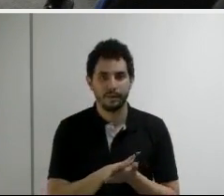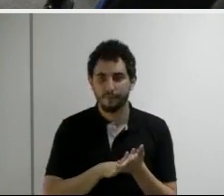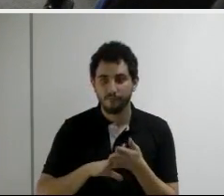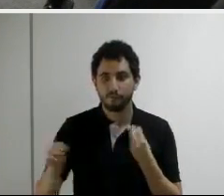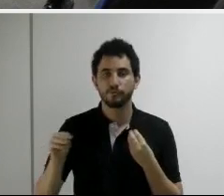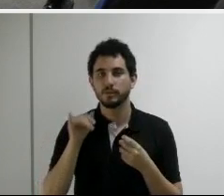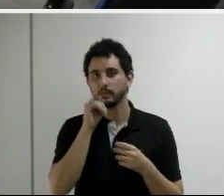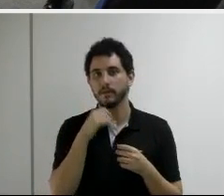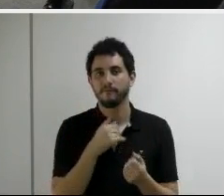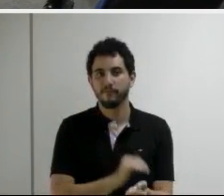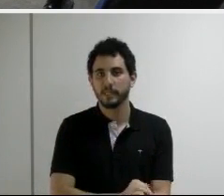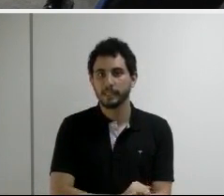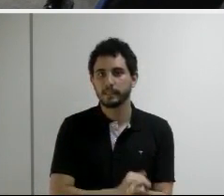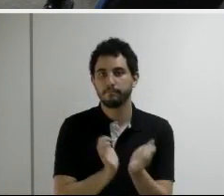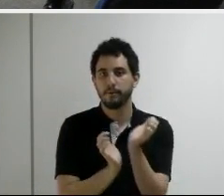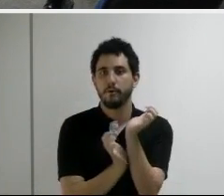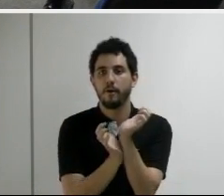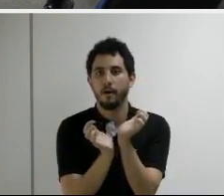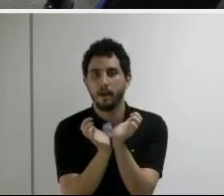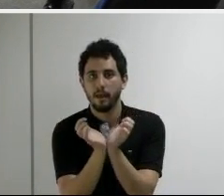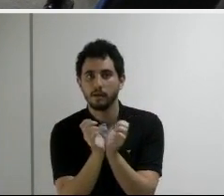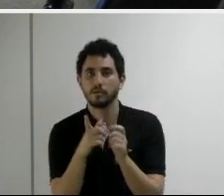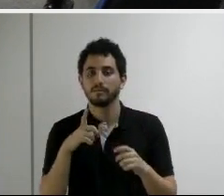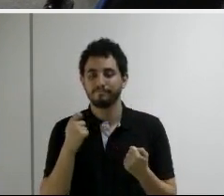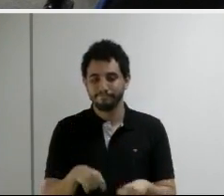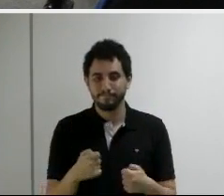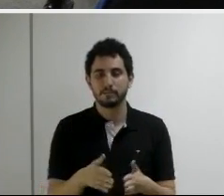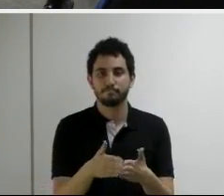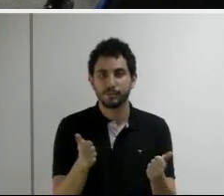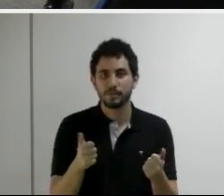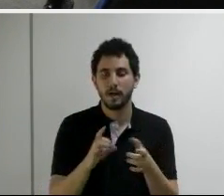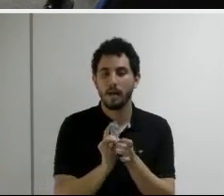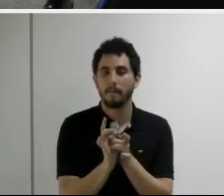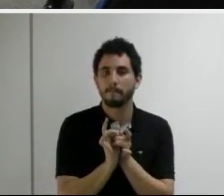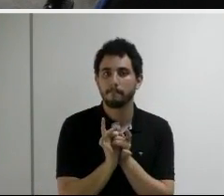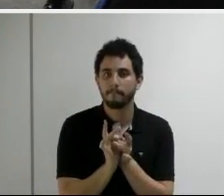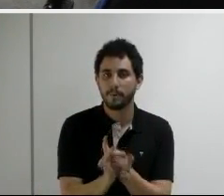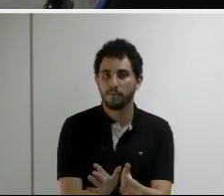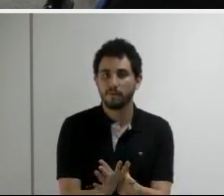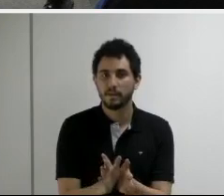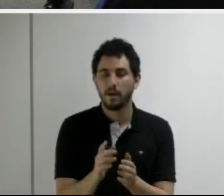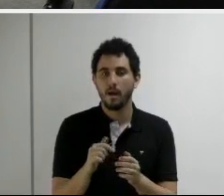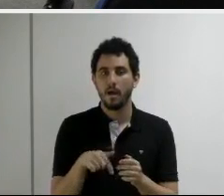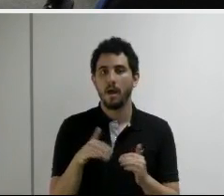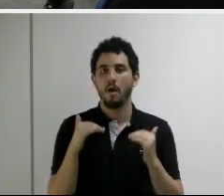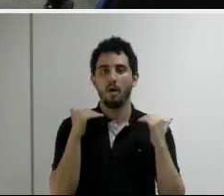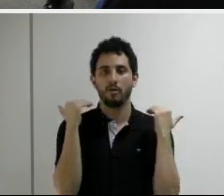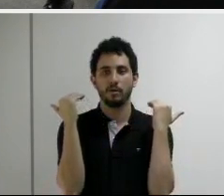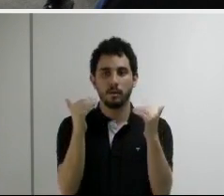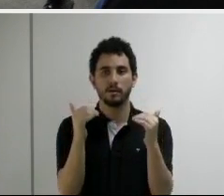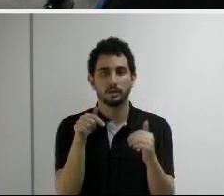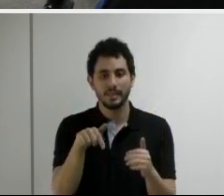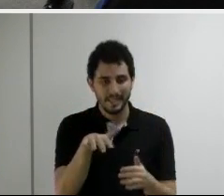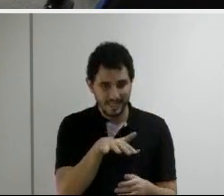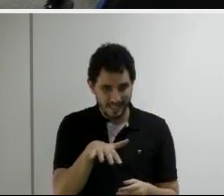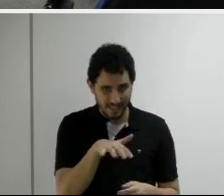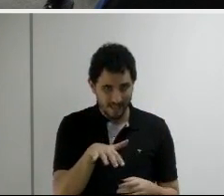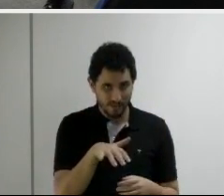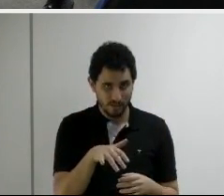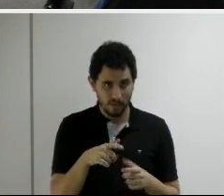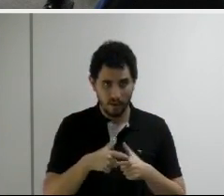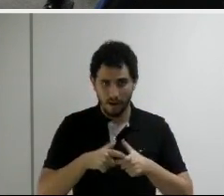nosso vício um pouquinho burocrático de ter que pedir a aprovação dessa autoridade. Isso, do ponto de vista